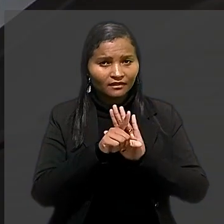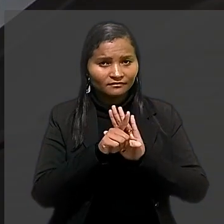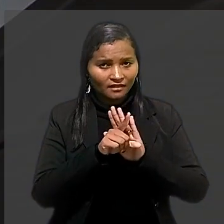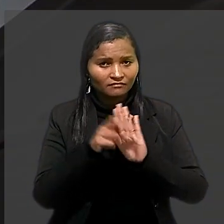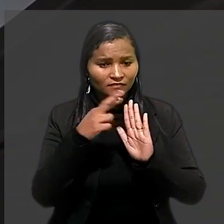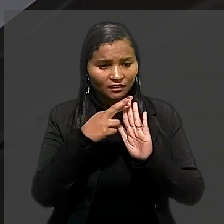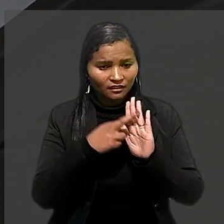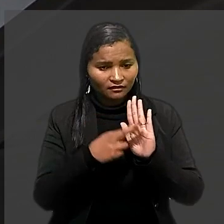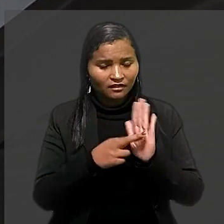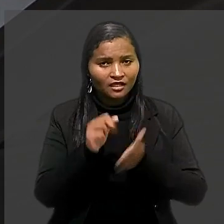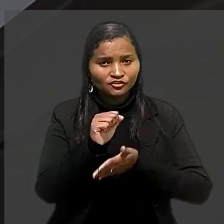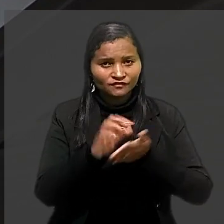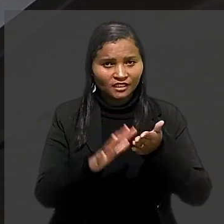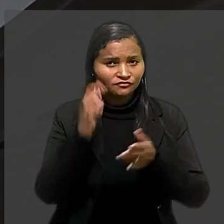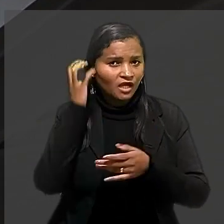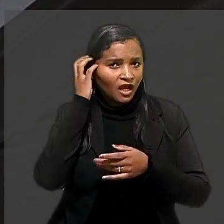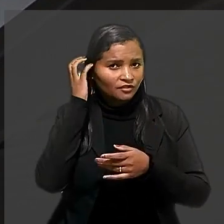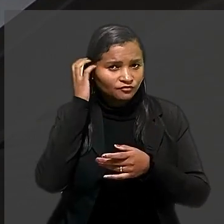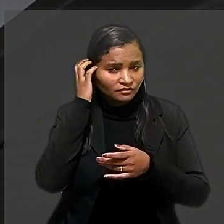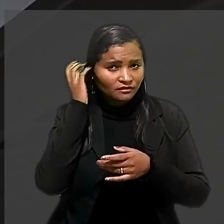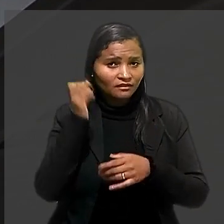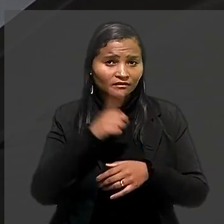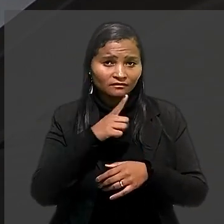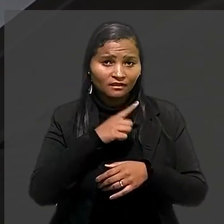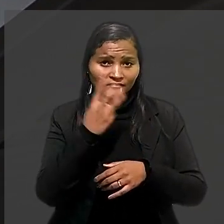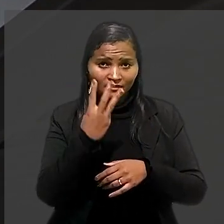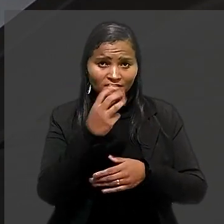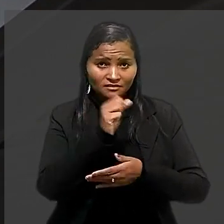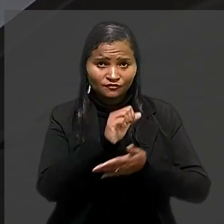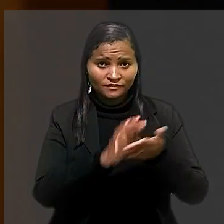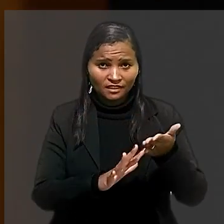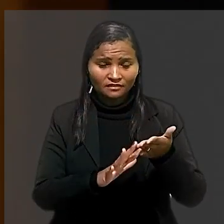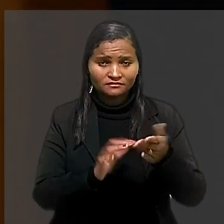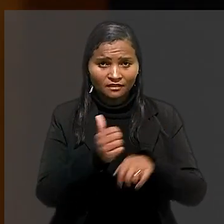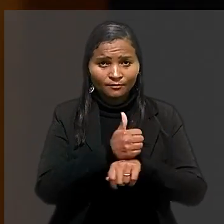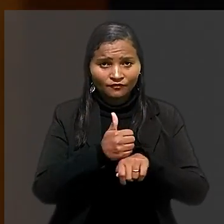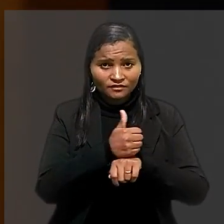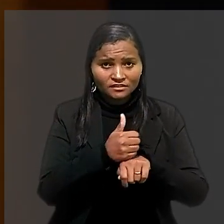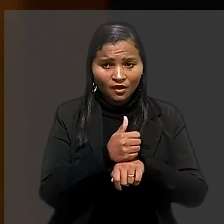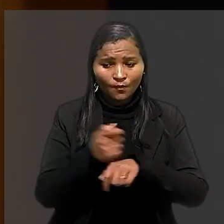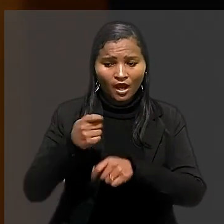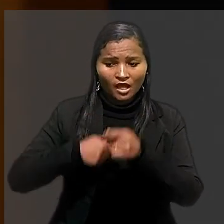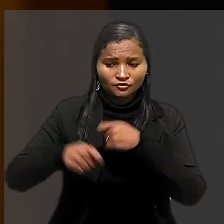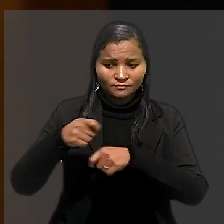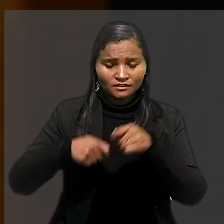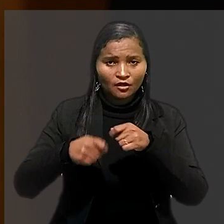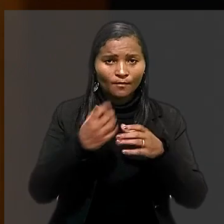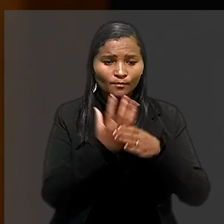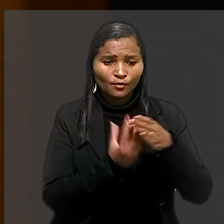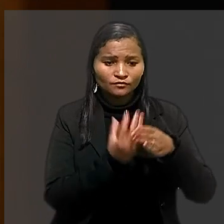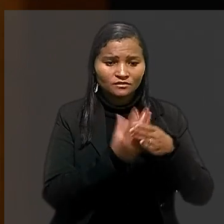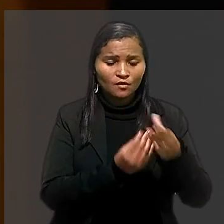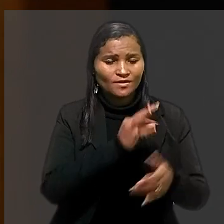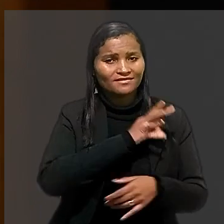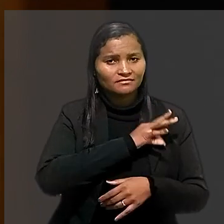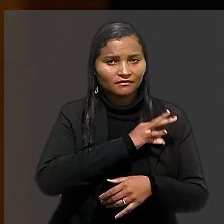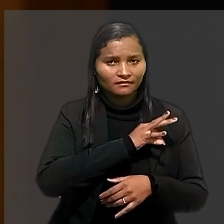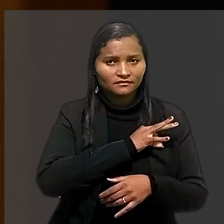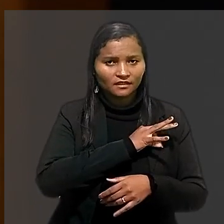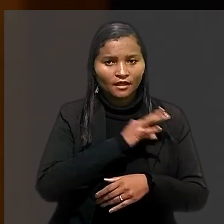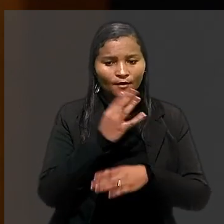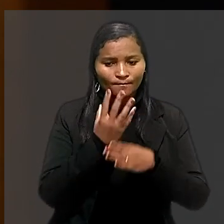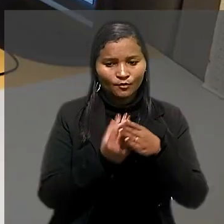A lei que regula a atividade de radialista prevê 3 atividades dentro da profissão: a administração, produção